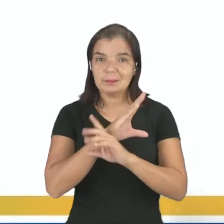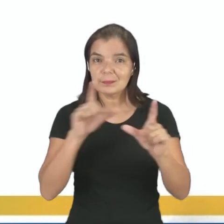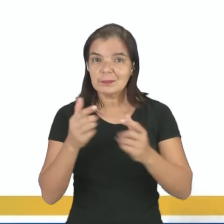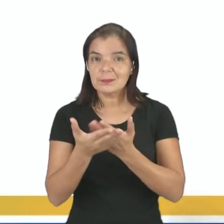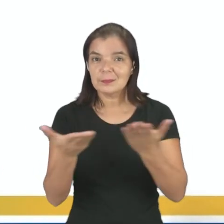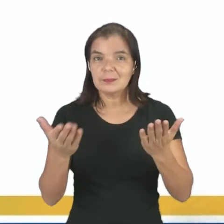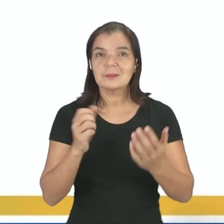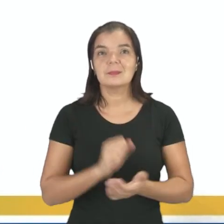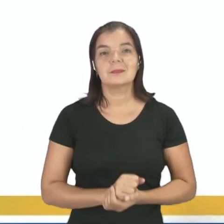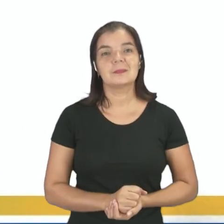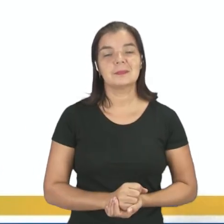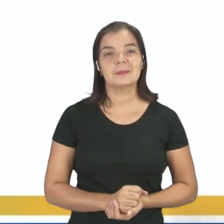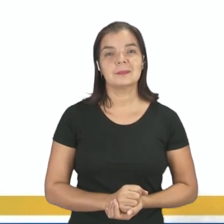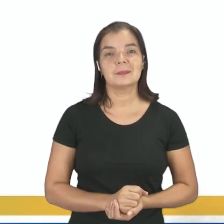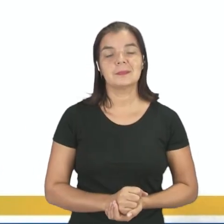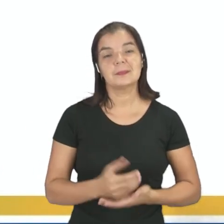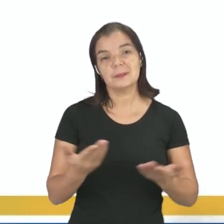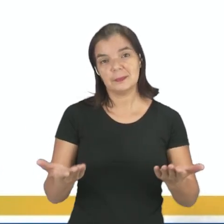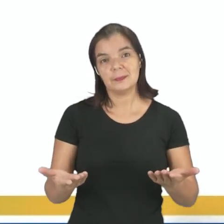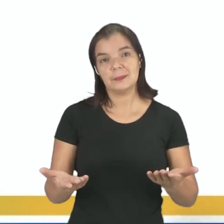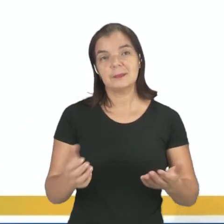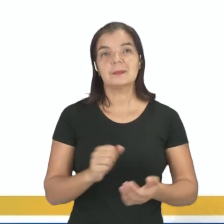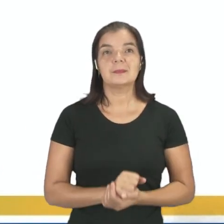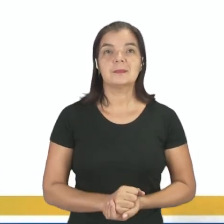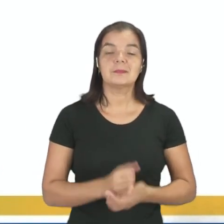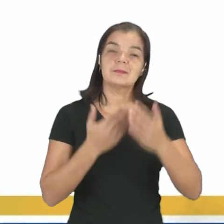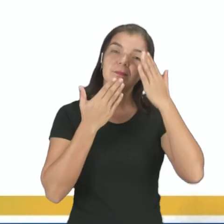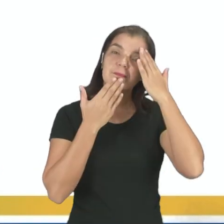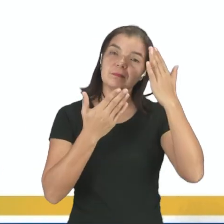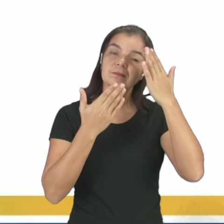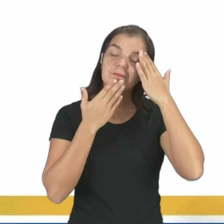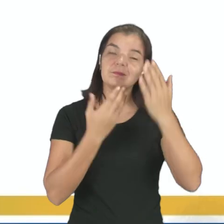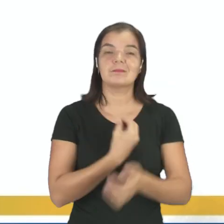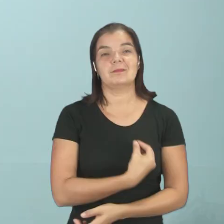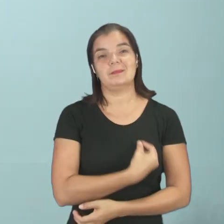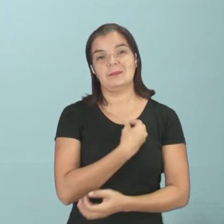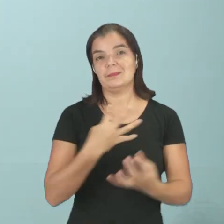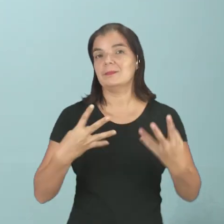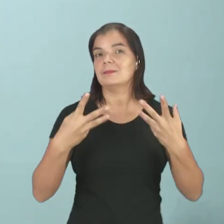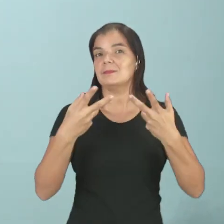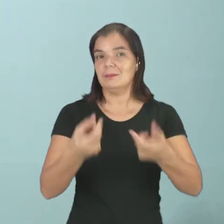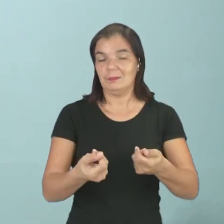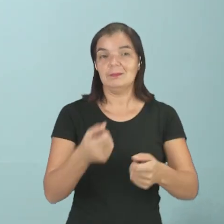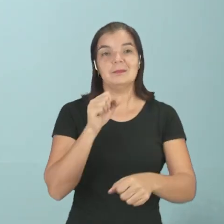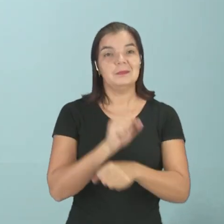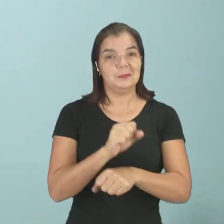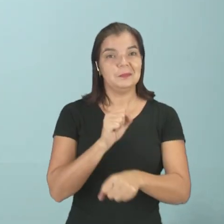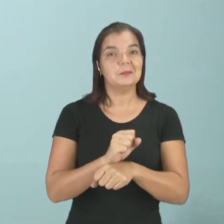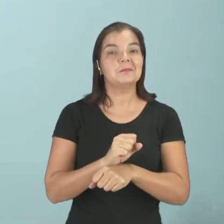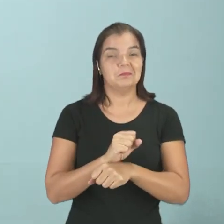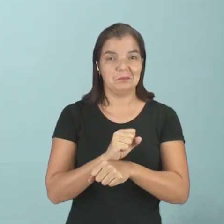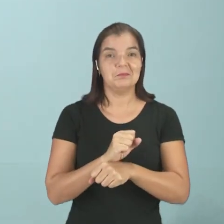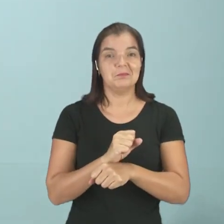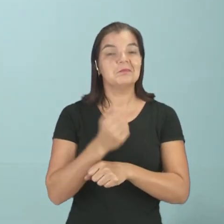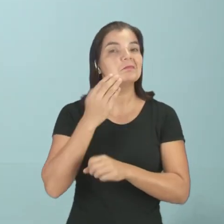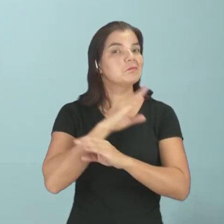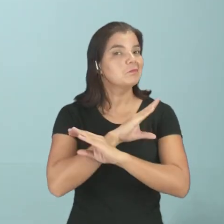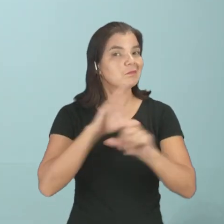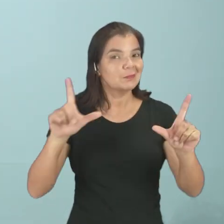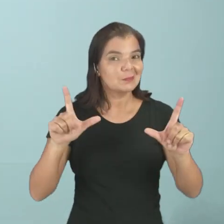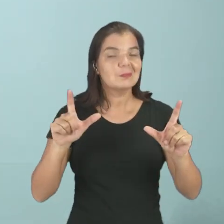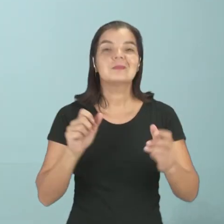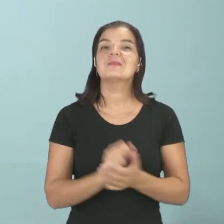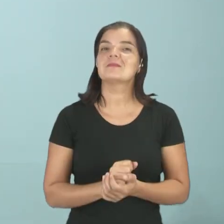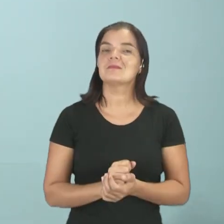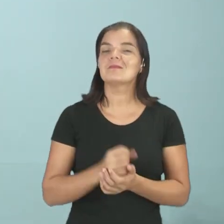para você? Então, nós queremos aqui agradecer a participação de todos. Espero que tenha ficado muito bem claro para